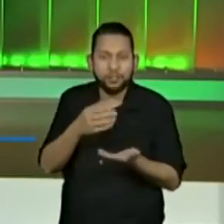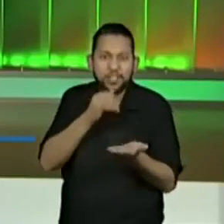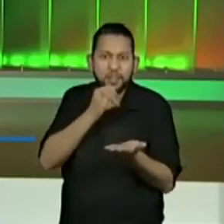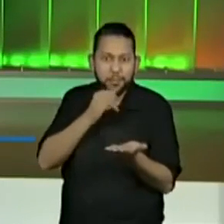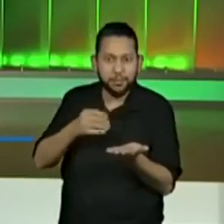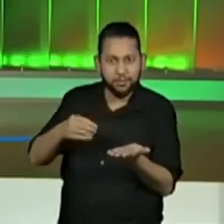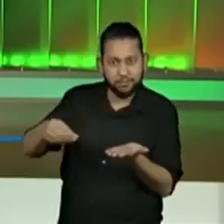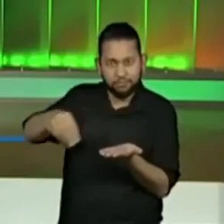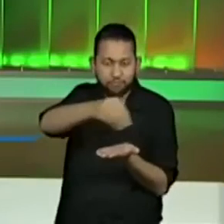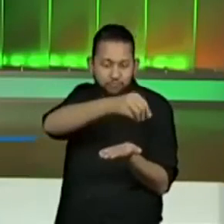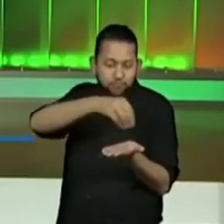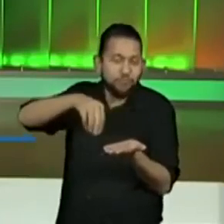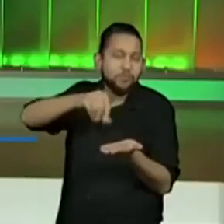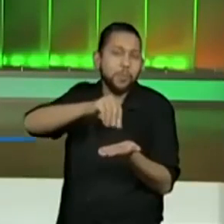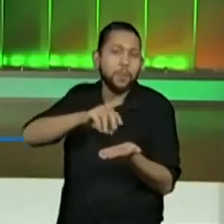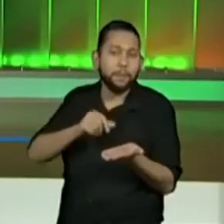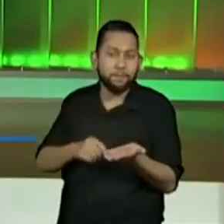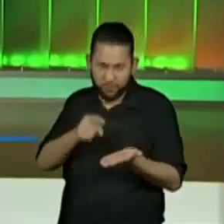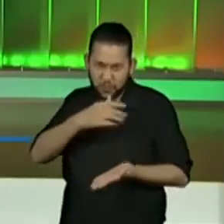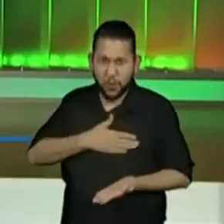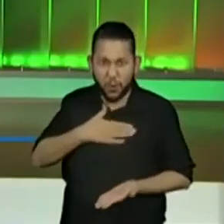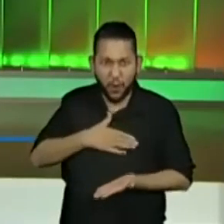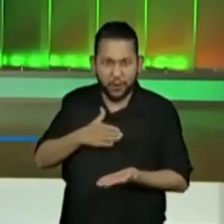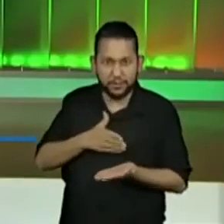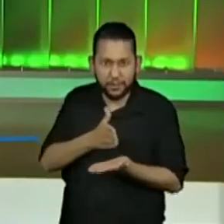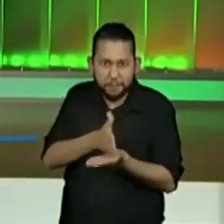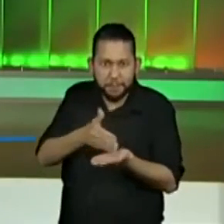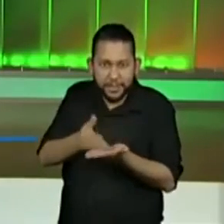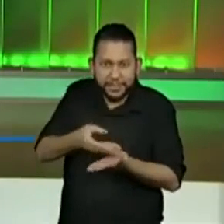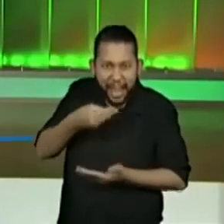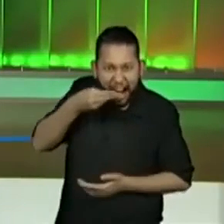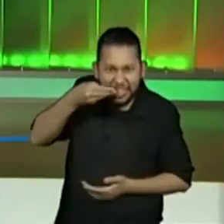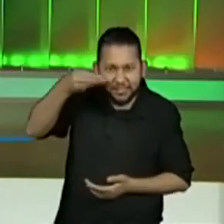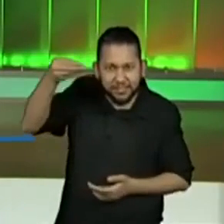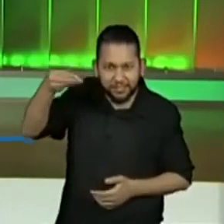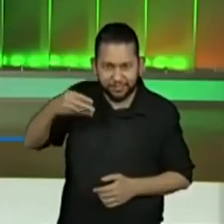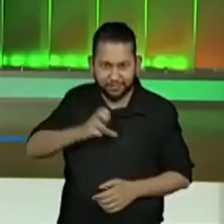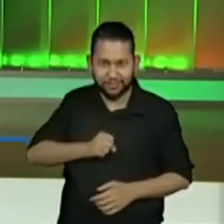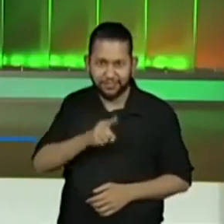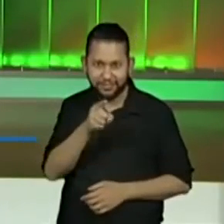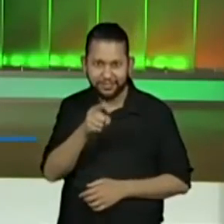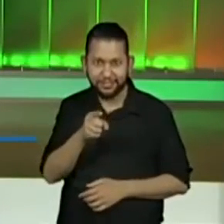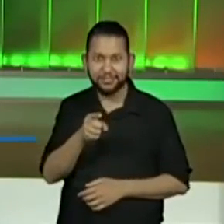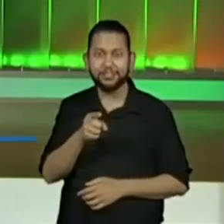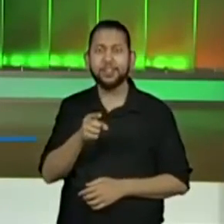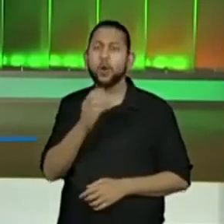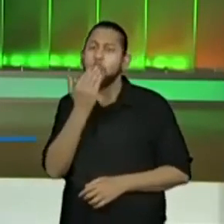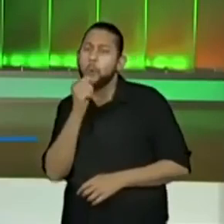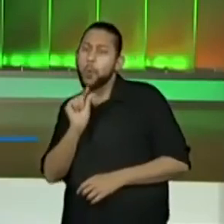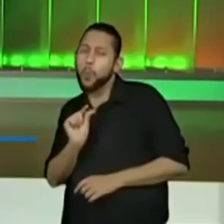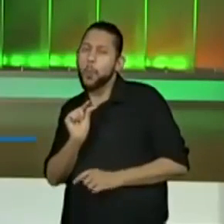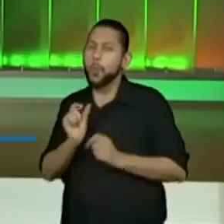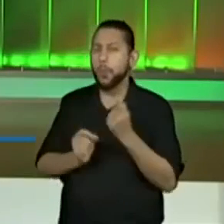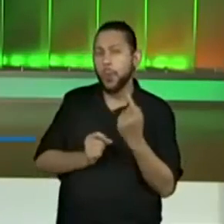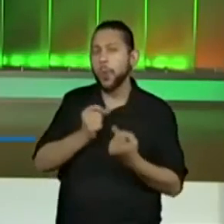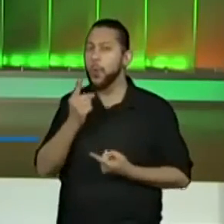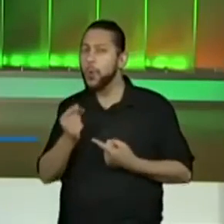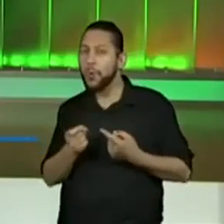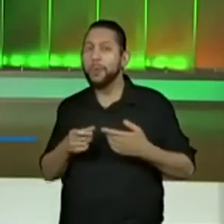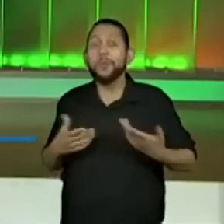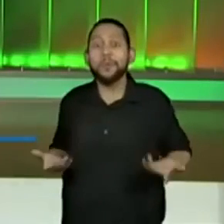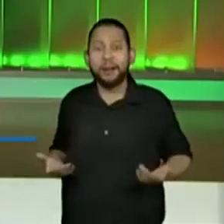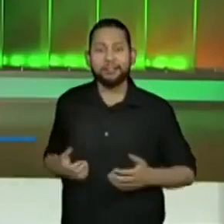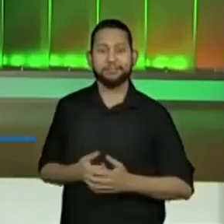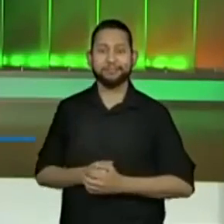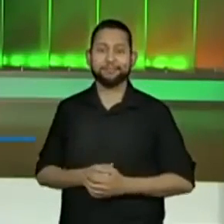pizza preferido você come bastante pizza ou Comi só um pouquinho né Você sabe